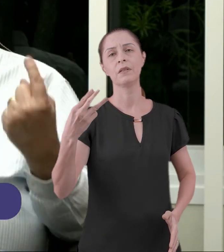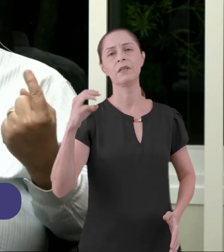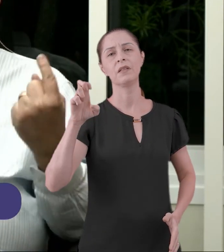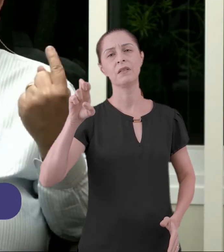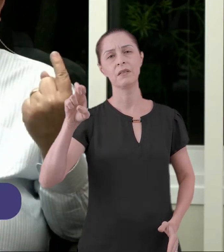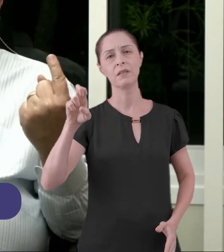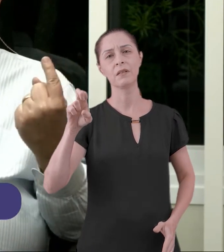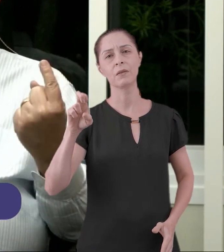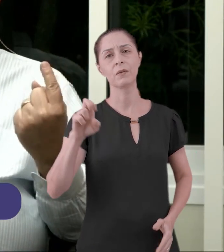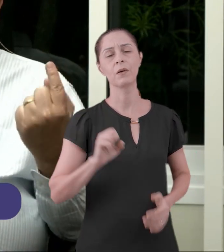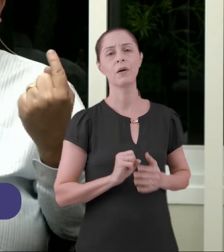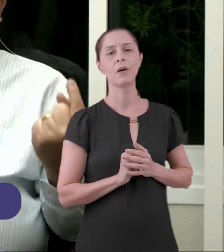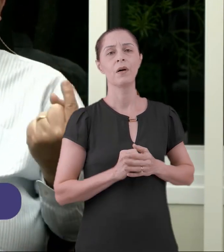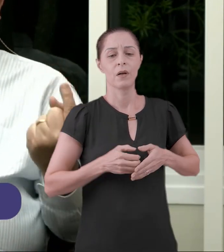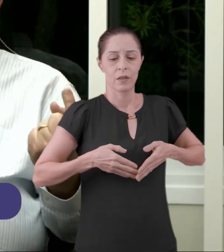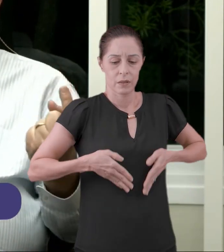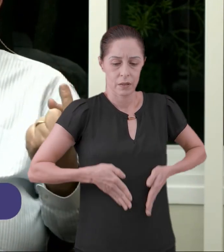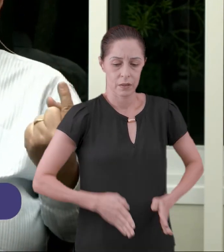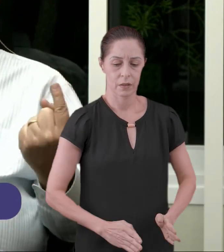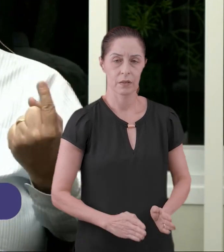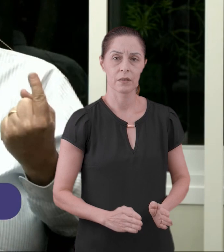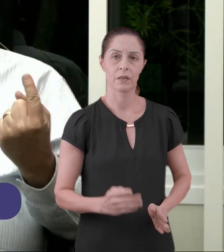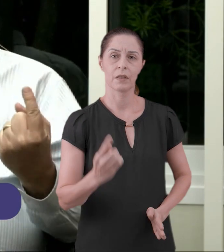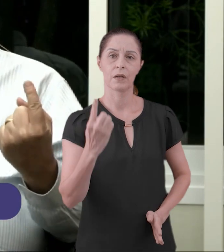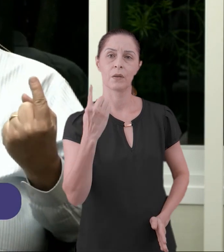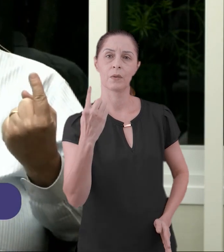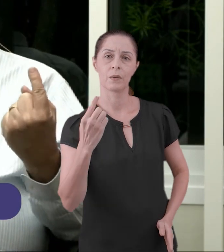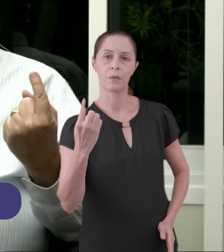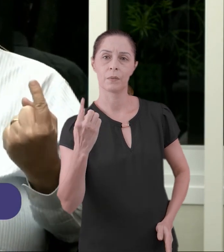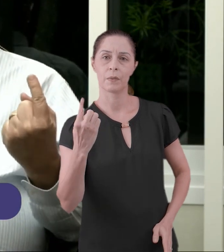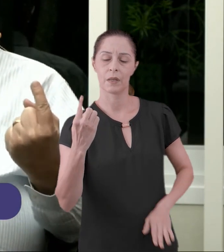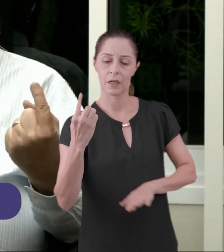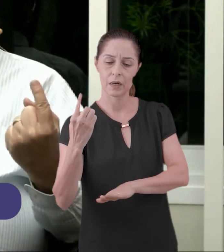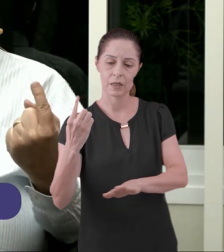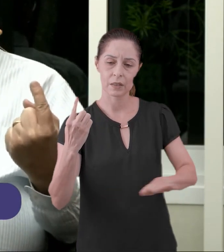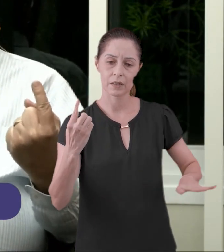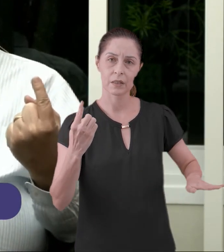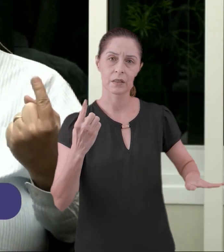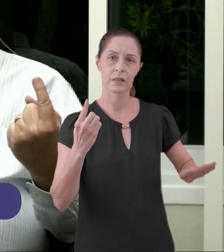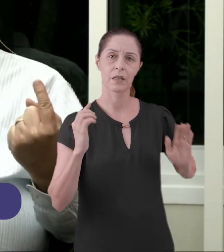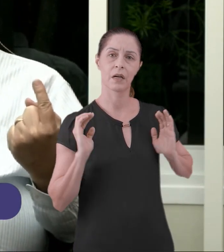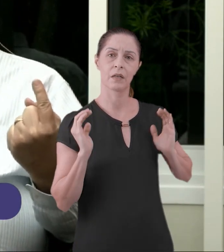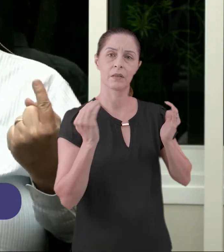cada criança sadia que nascer, uma vai nascer com autismo.